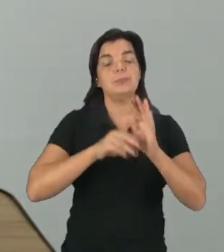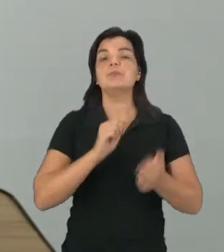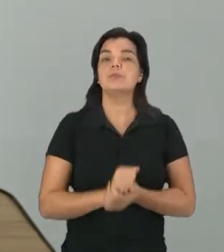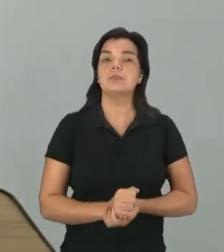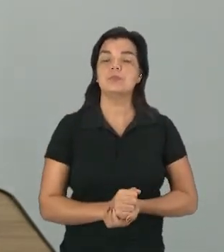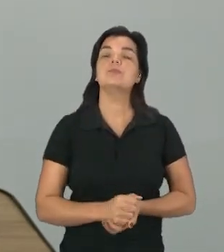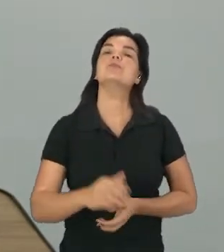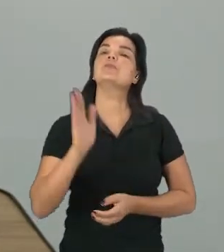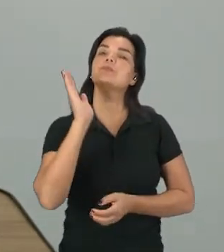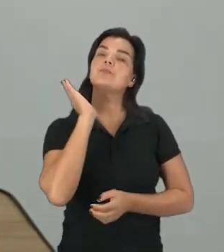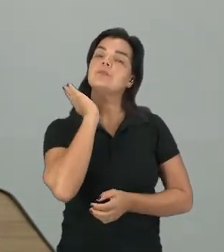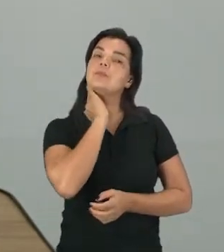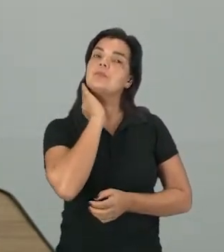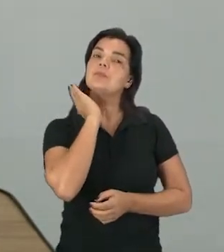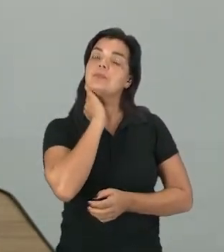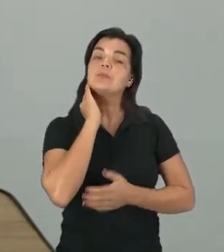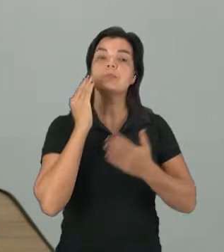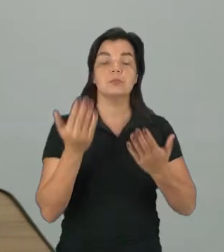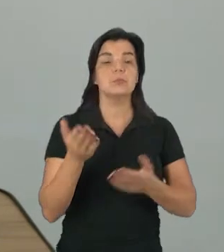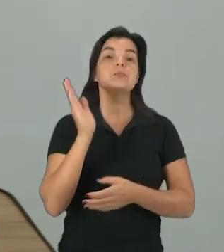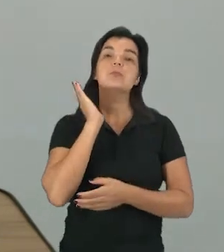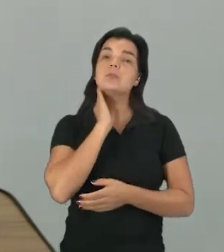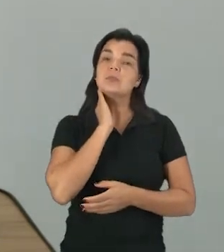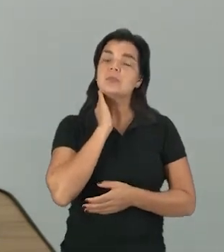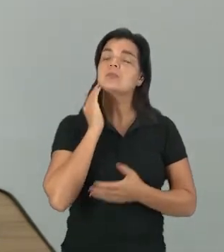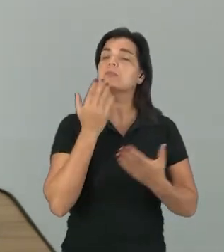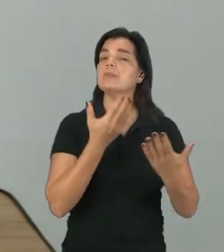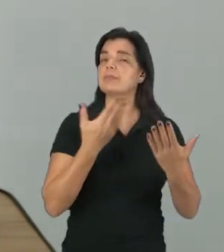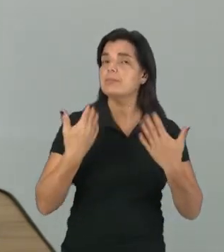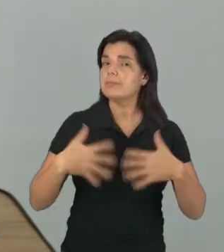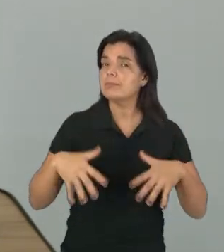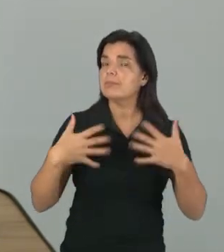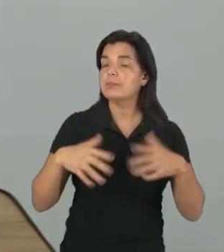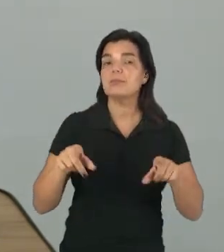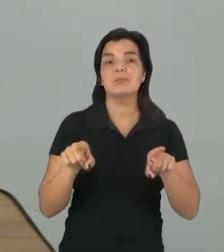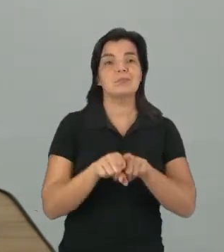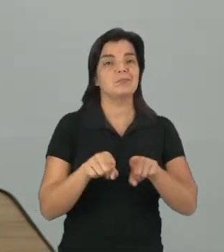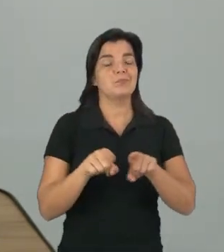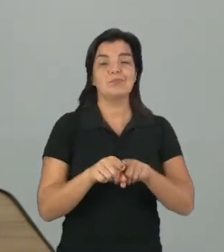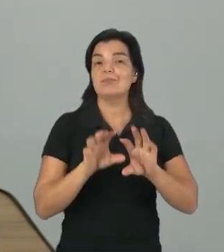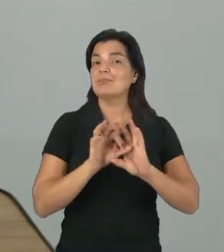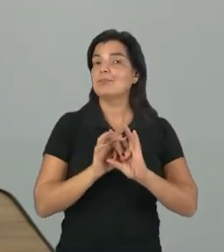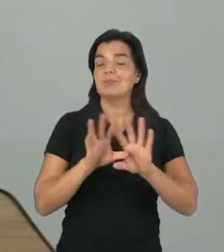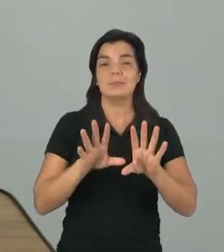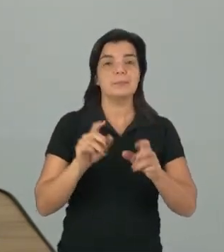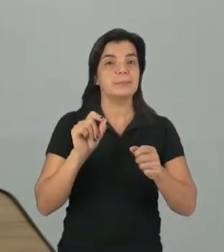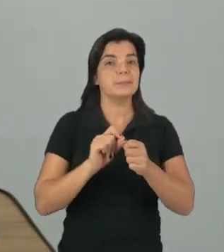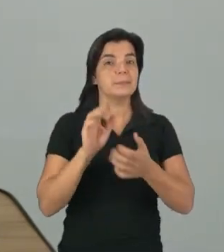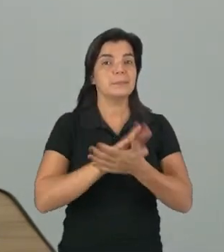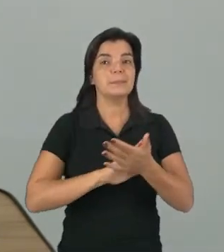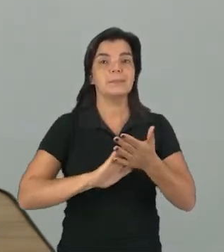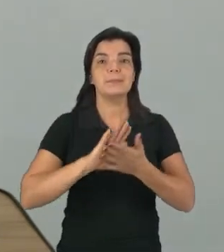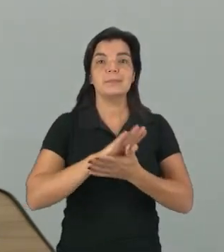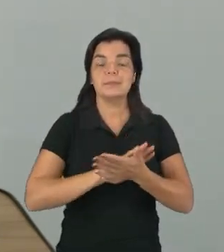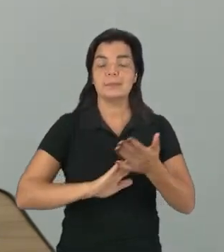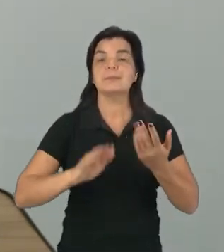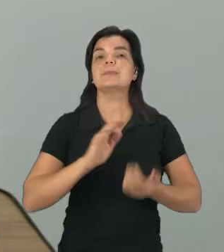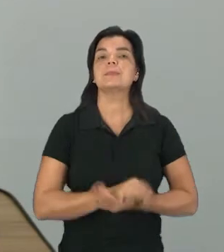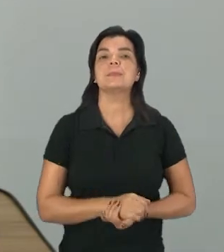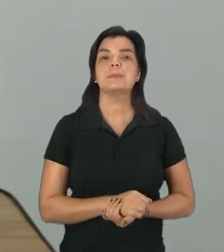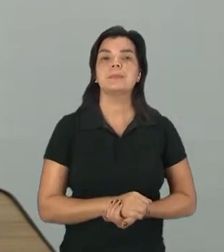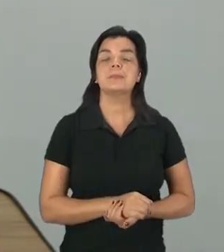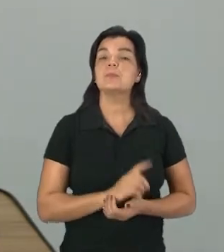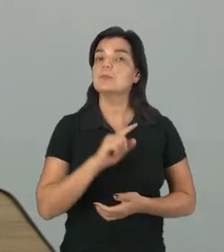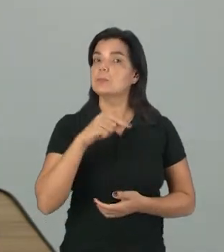ele era muito preguiçoso. E a sua preguiça era tanta, era tamanha, que não o permitia fazer absolutamente